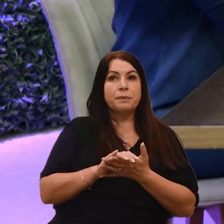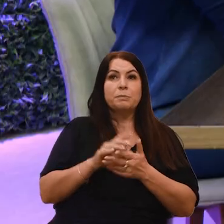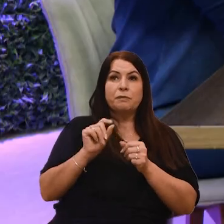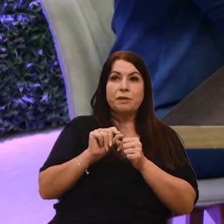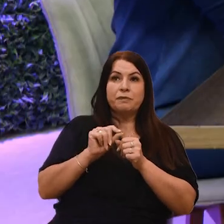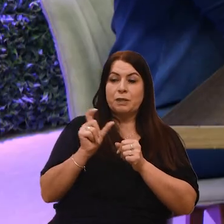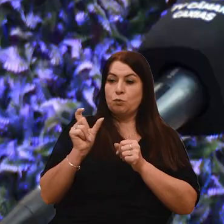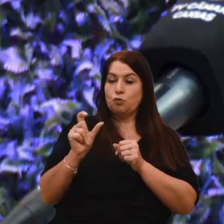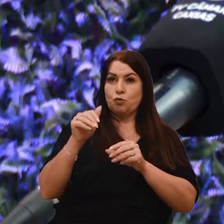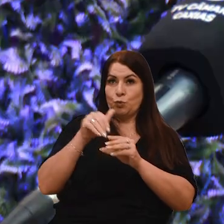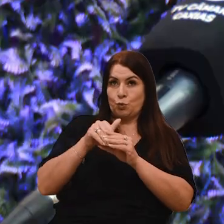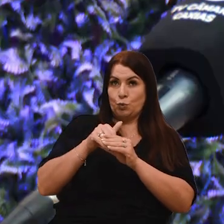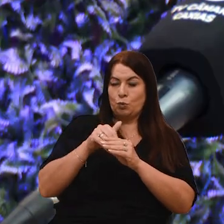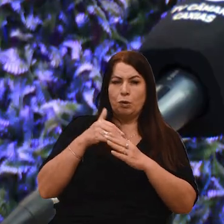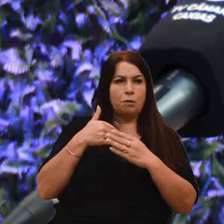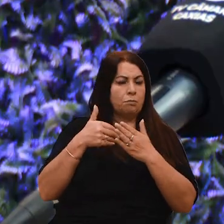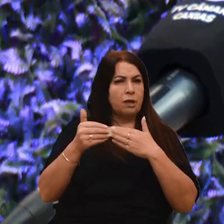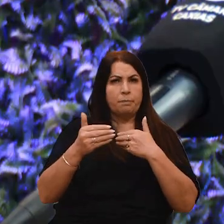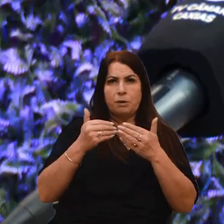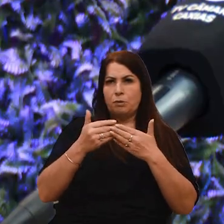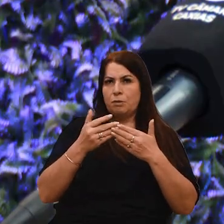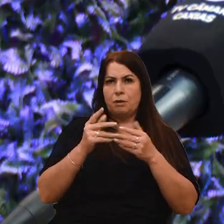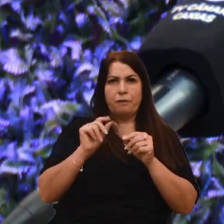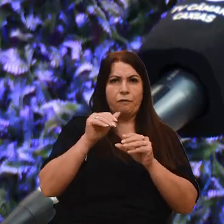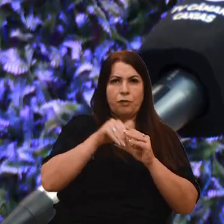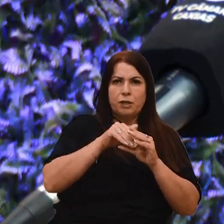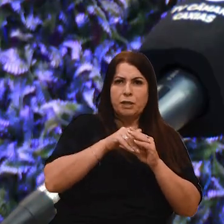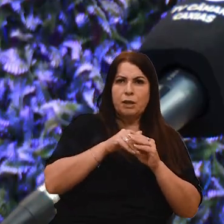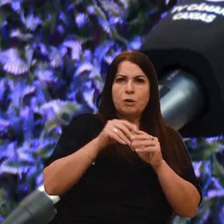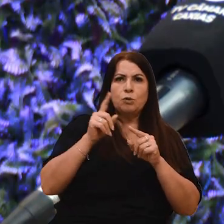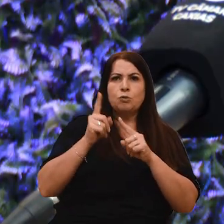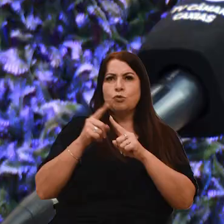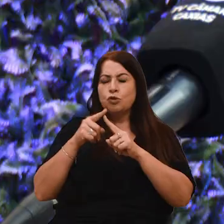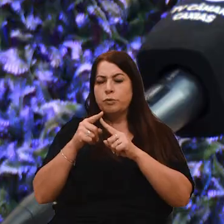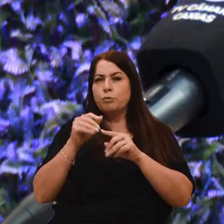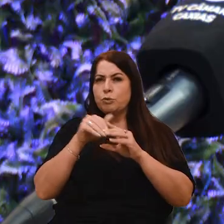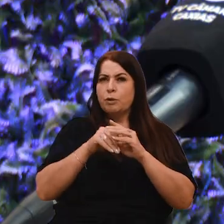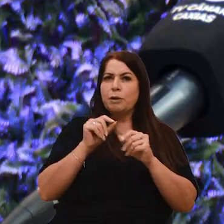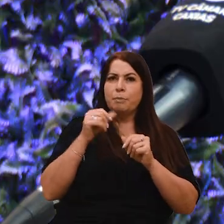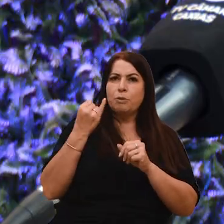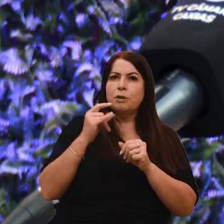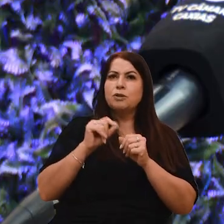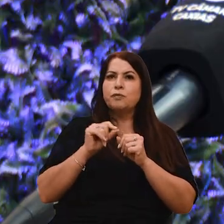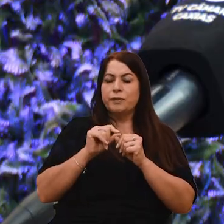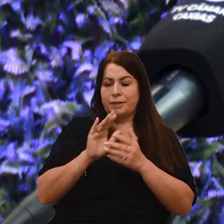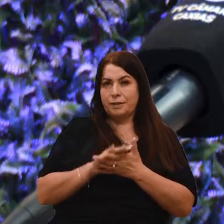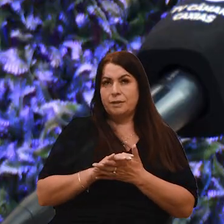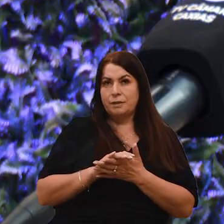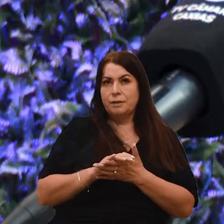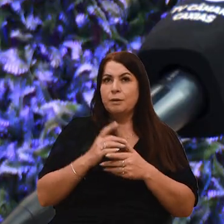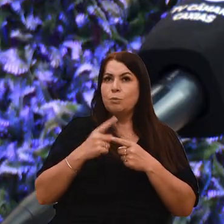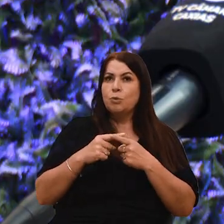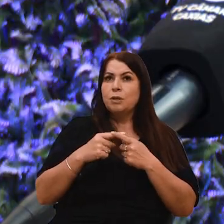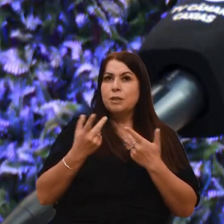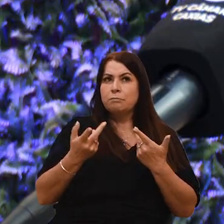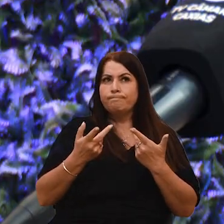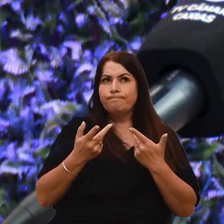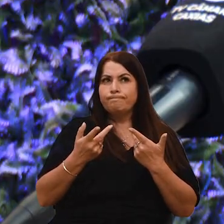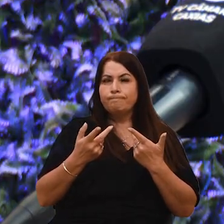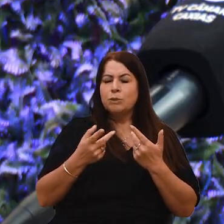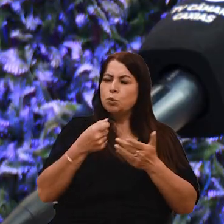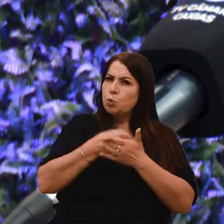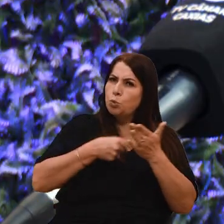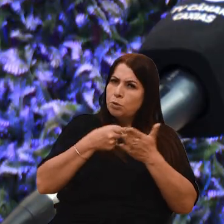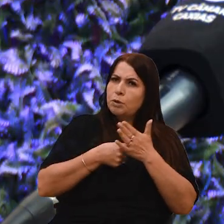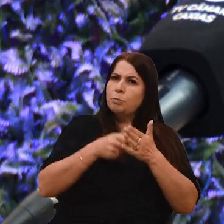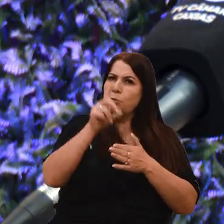fazer o título, independente de quem for votado, o tipo de eleição, é importante fazer. Porque, nossa, se lutou tanto